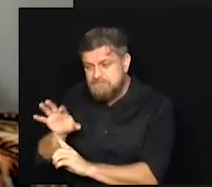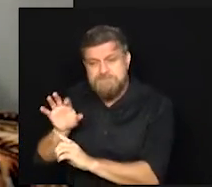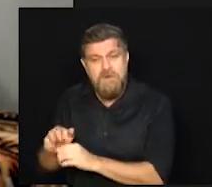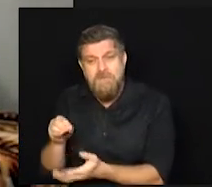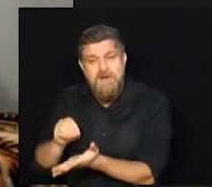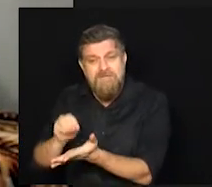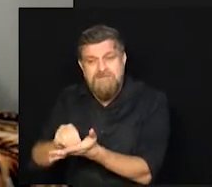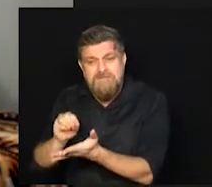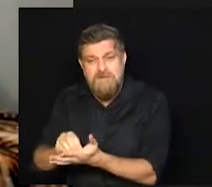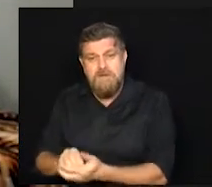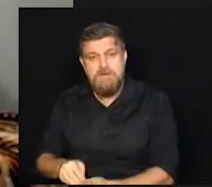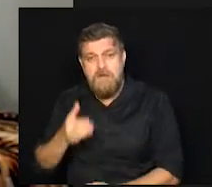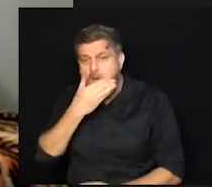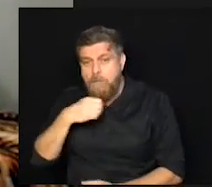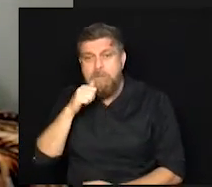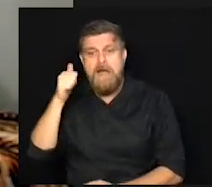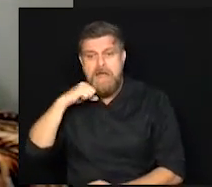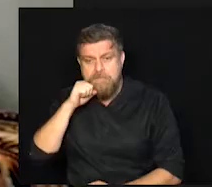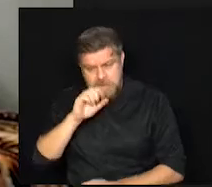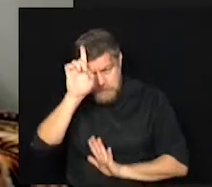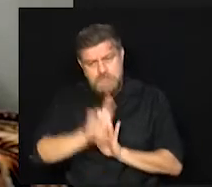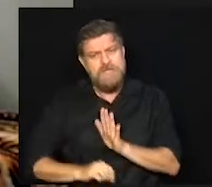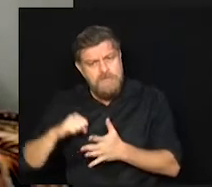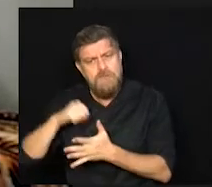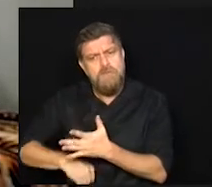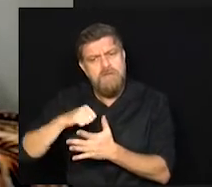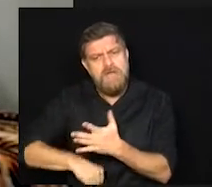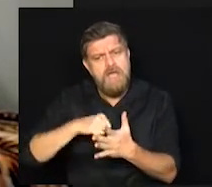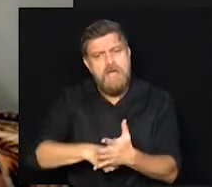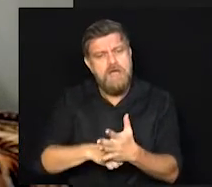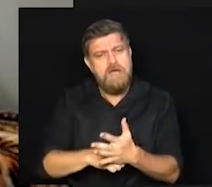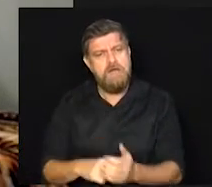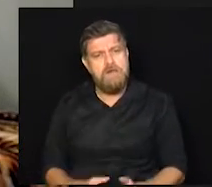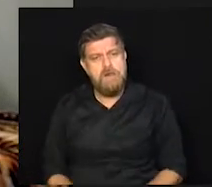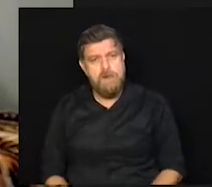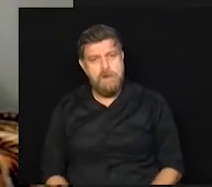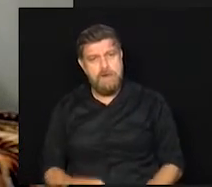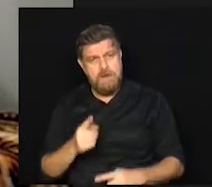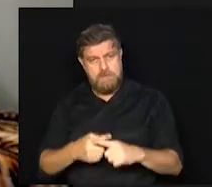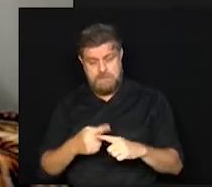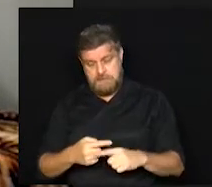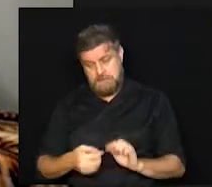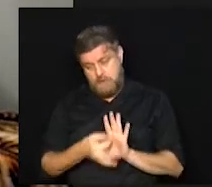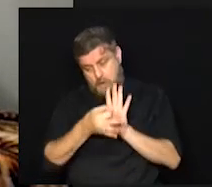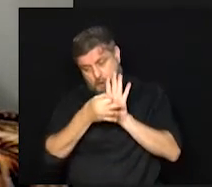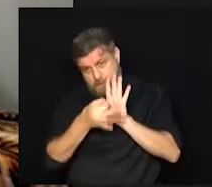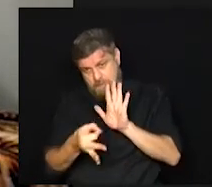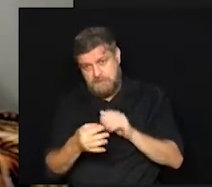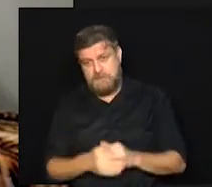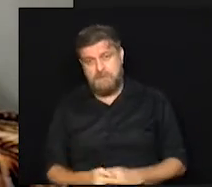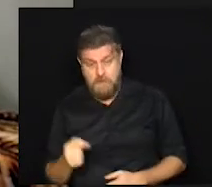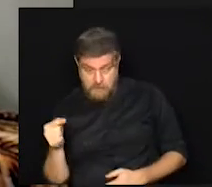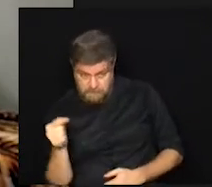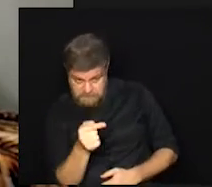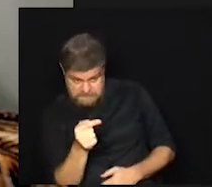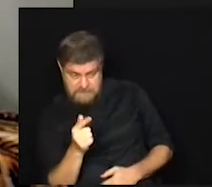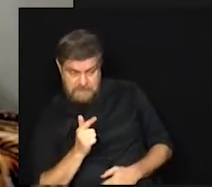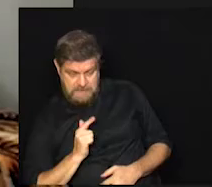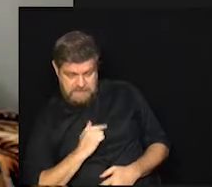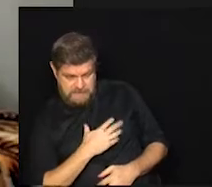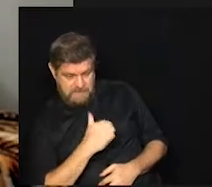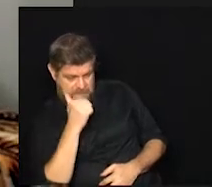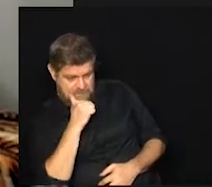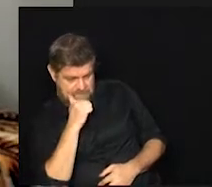seus filhos, para brigar pelos direitos dos seus filhos. Porque eu acredito, assim, você como pai,